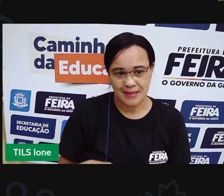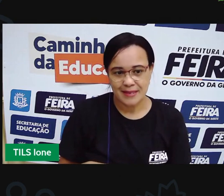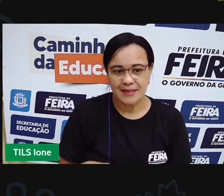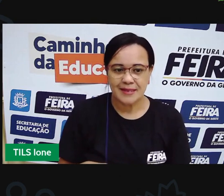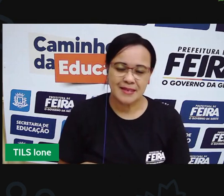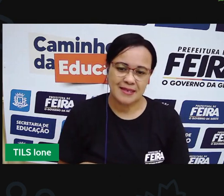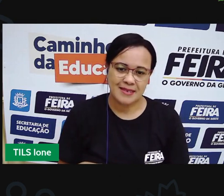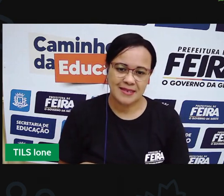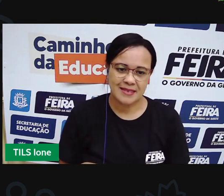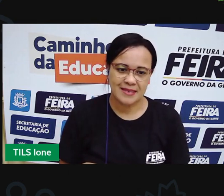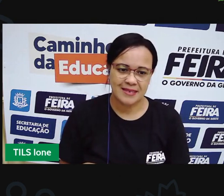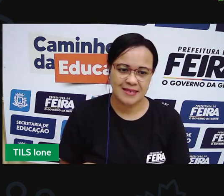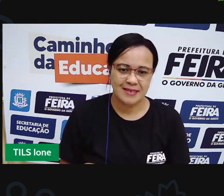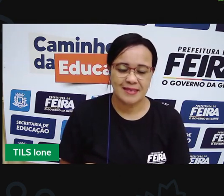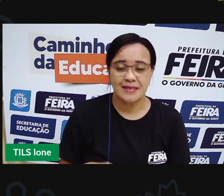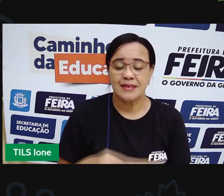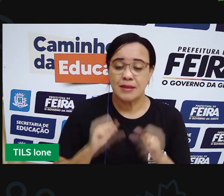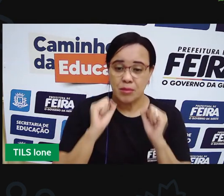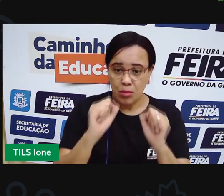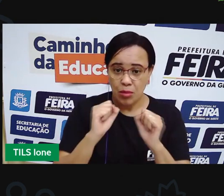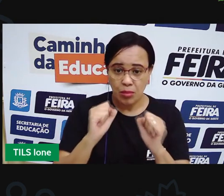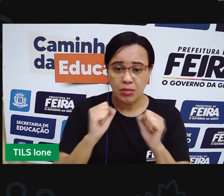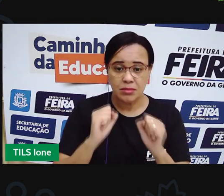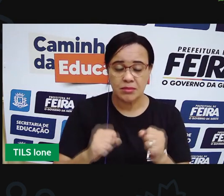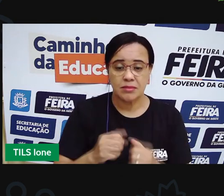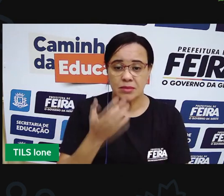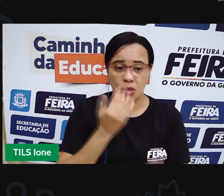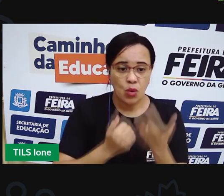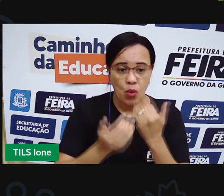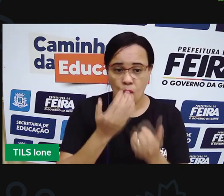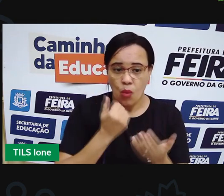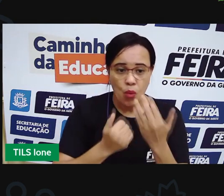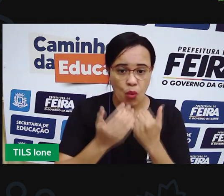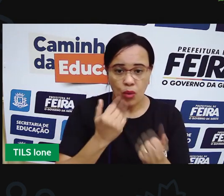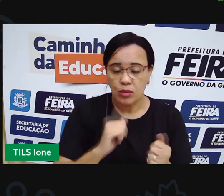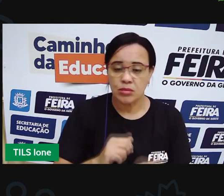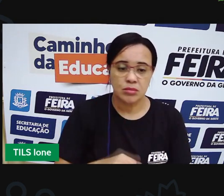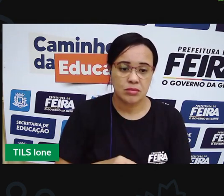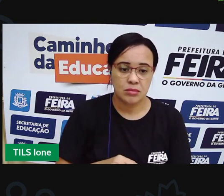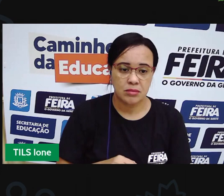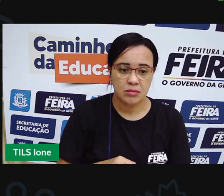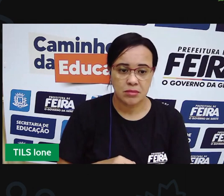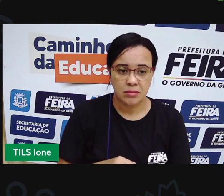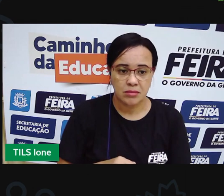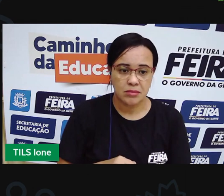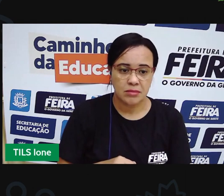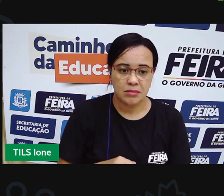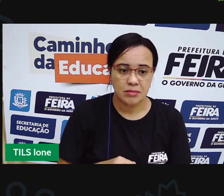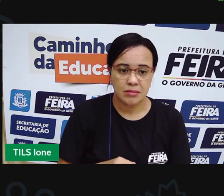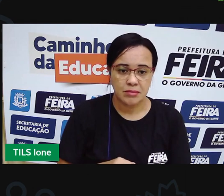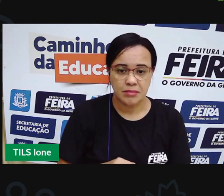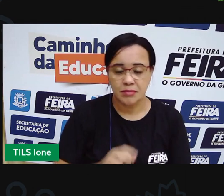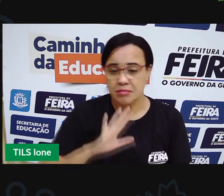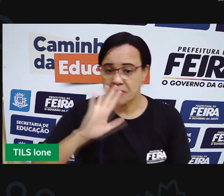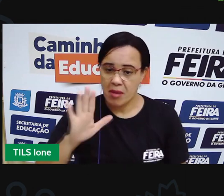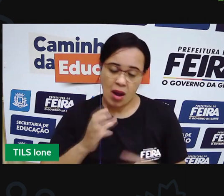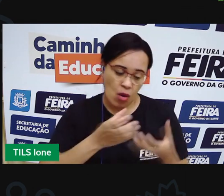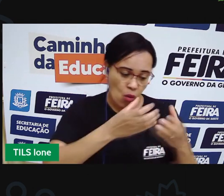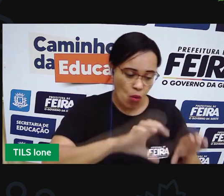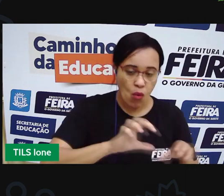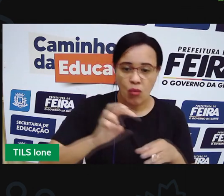conta da alimentação, tá? Mas isso não faz com que ele seja mais nutritivo do que o